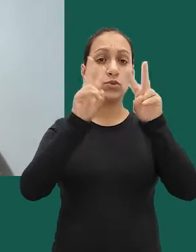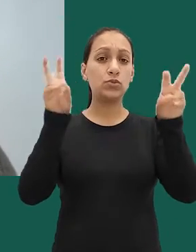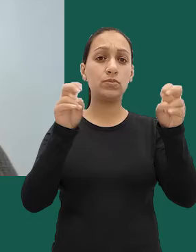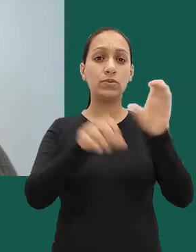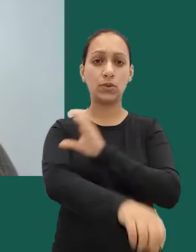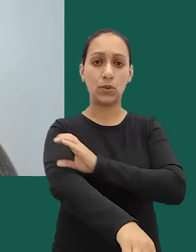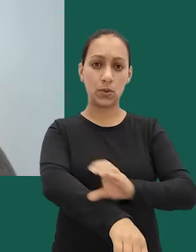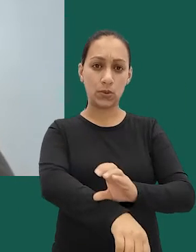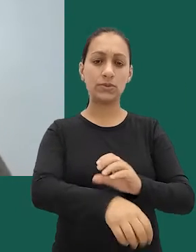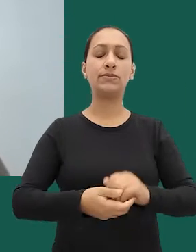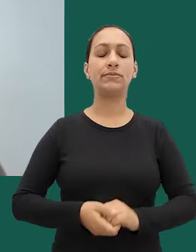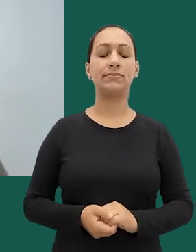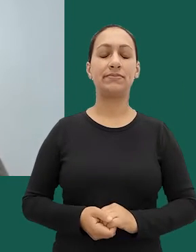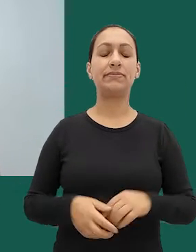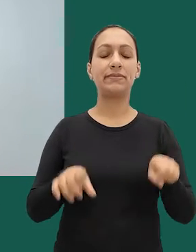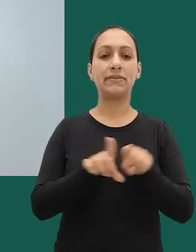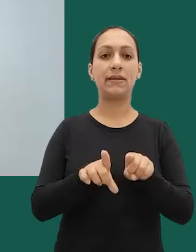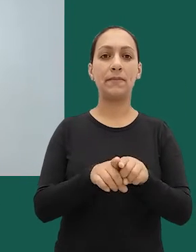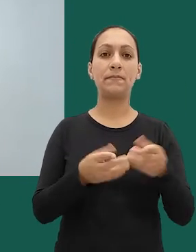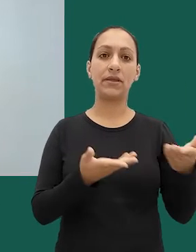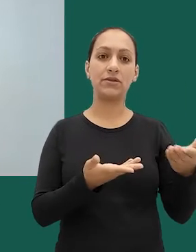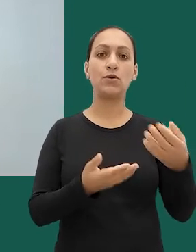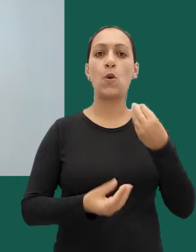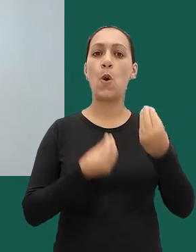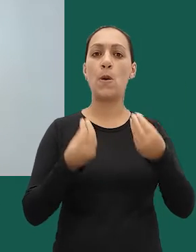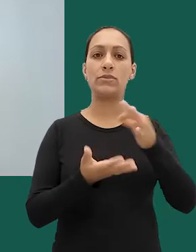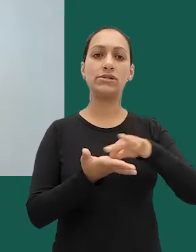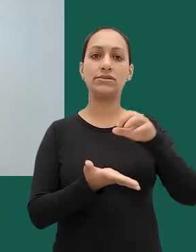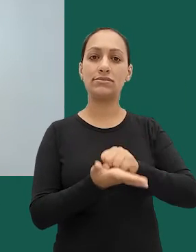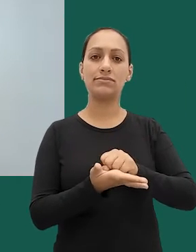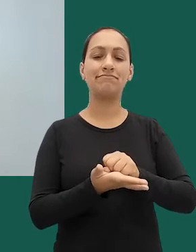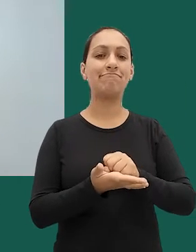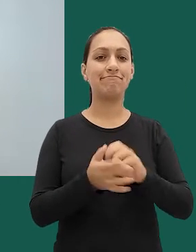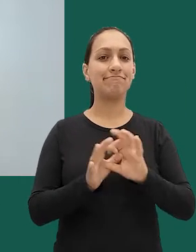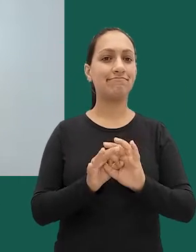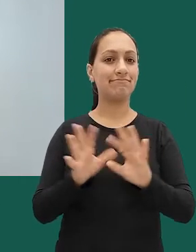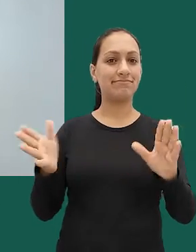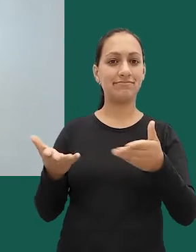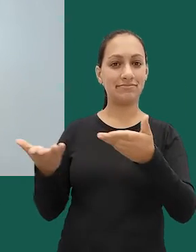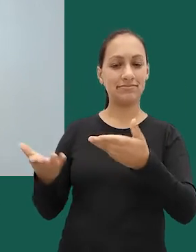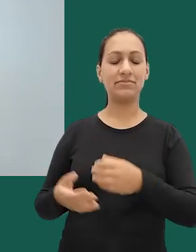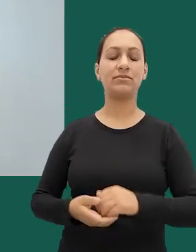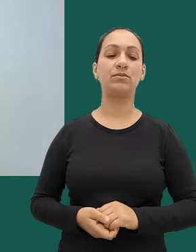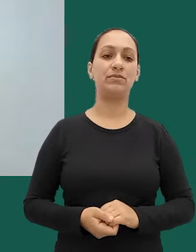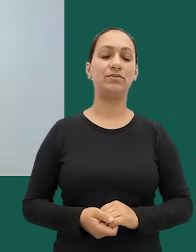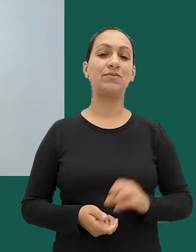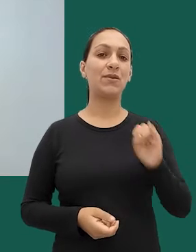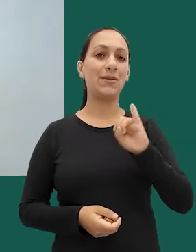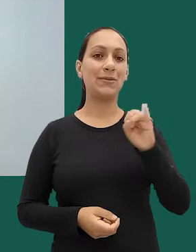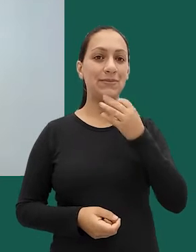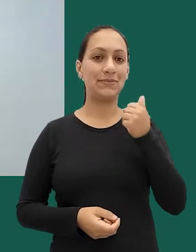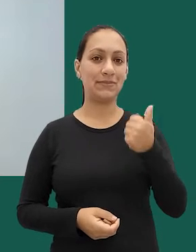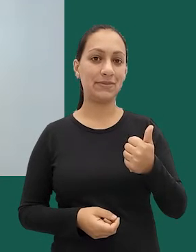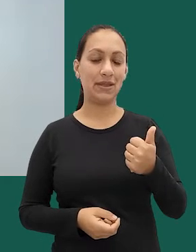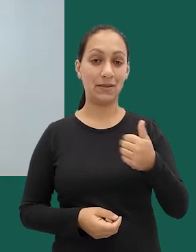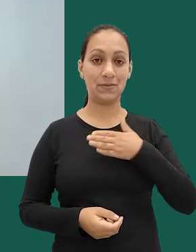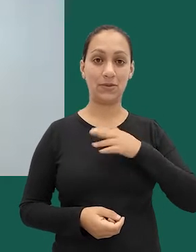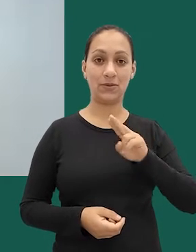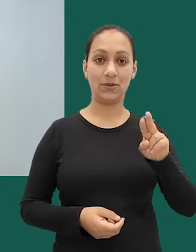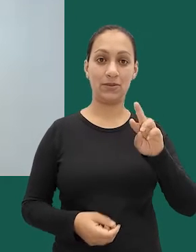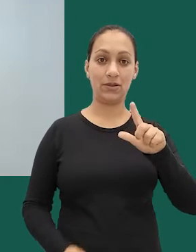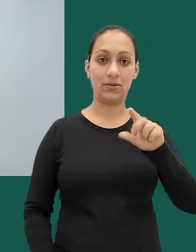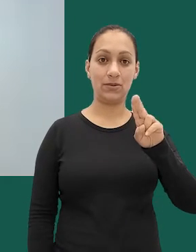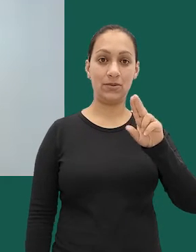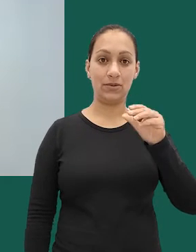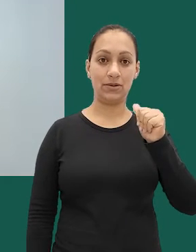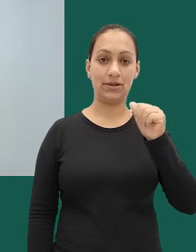curso, método de pagamento, formas de inscrição. Pode ficar à vontade, Lucas. Oi, gente, tudo bem? Então, meu nome é Lucas, como as gurias